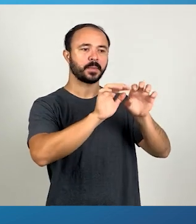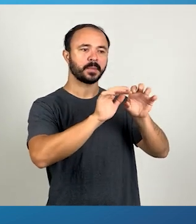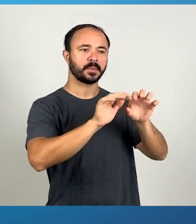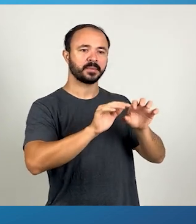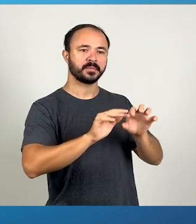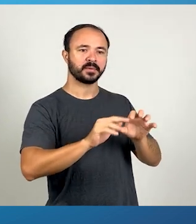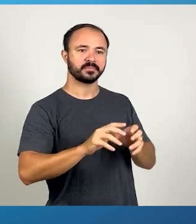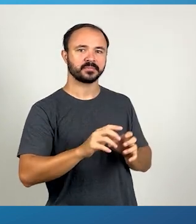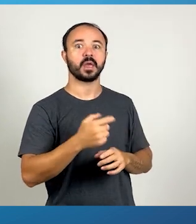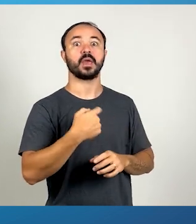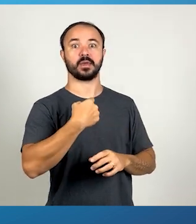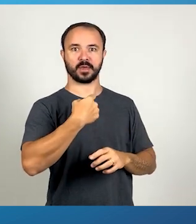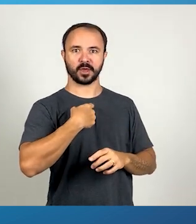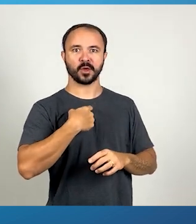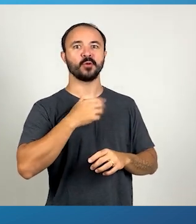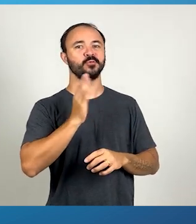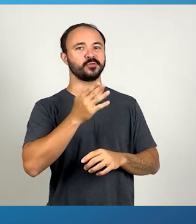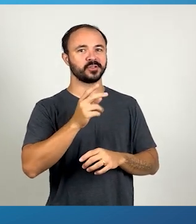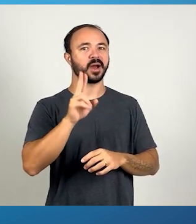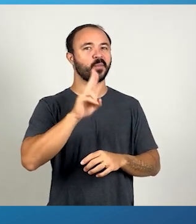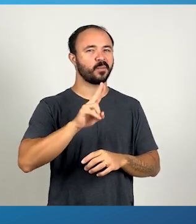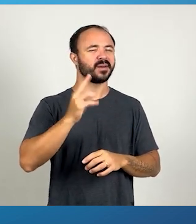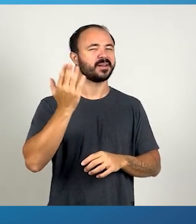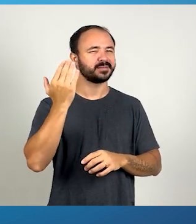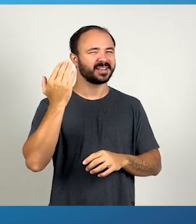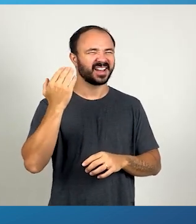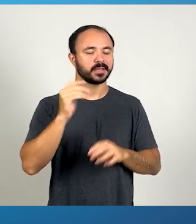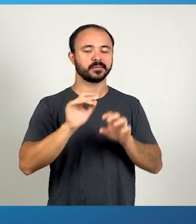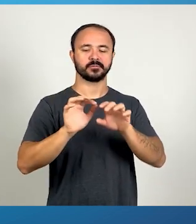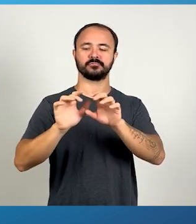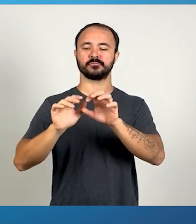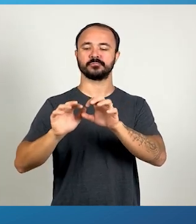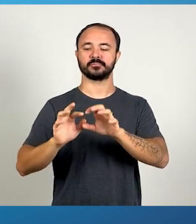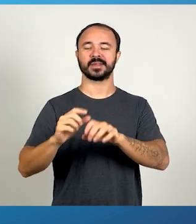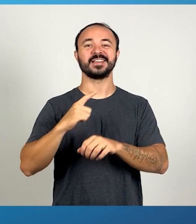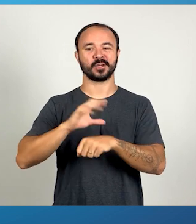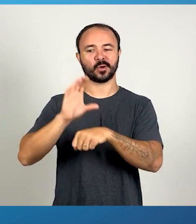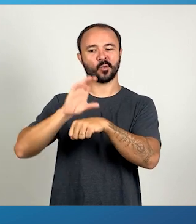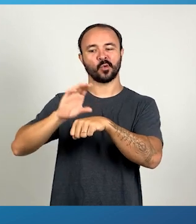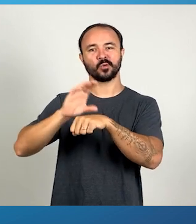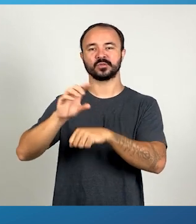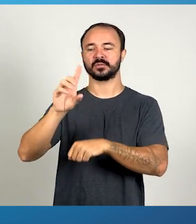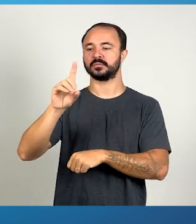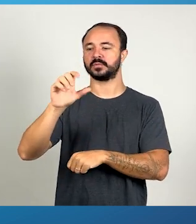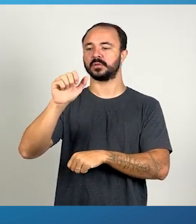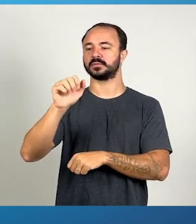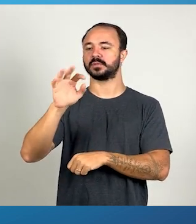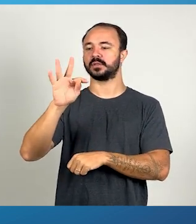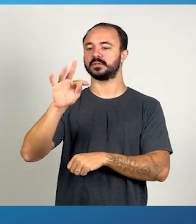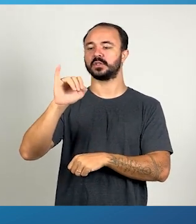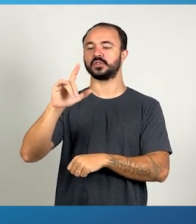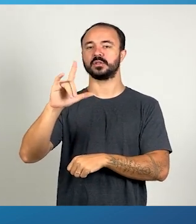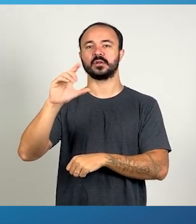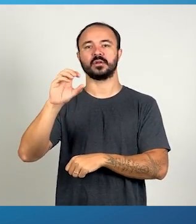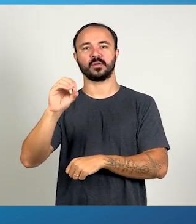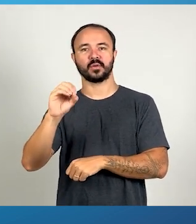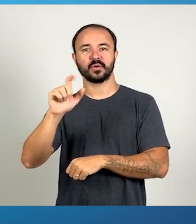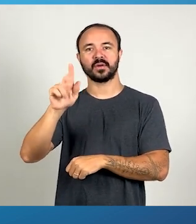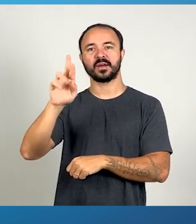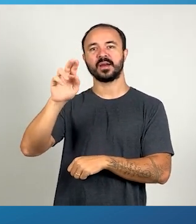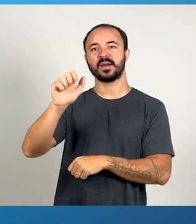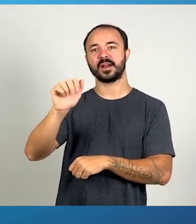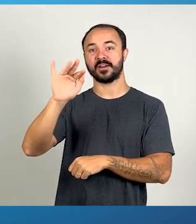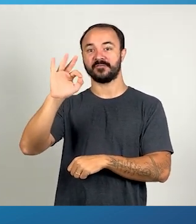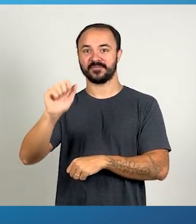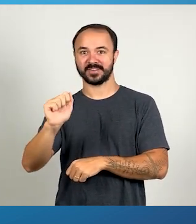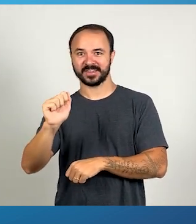escrever. Minha mãe fez o famoso curso de datilografia. Olha isso, gente. Para que serve esse curso hoje,